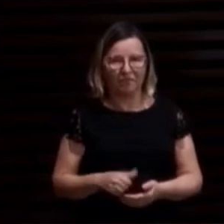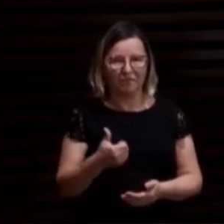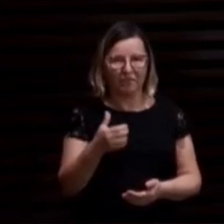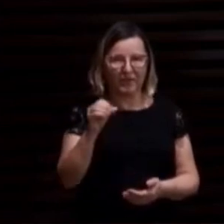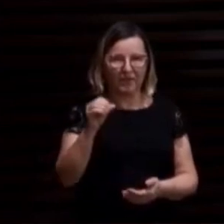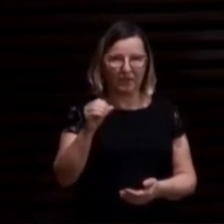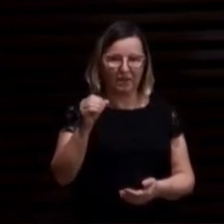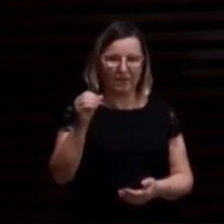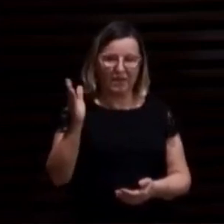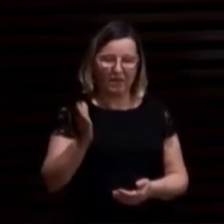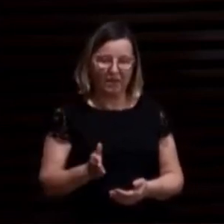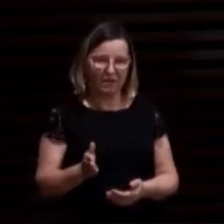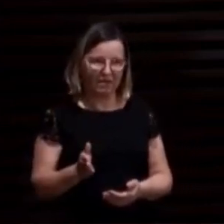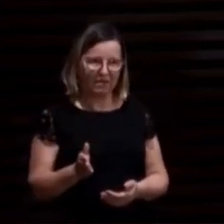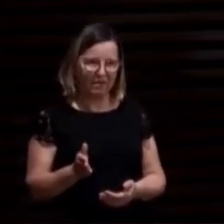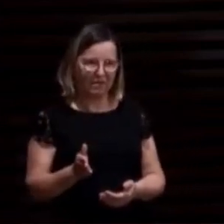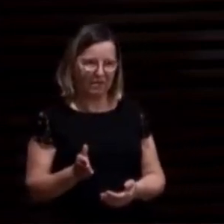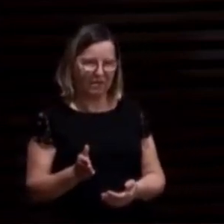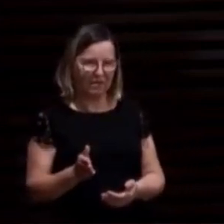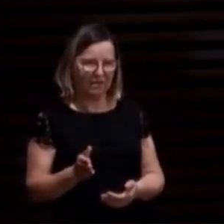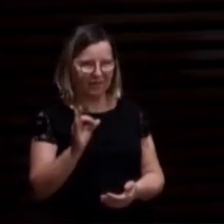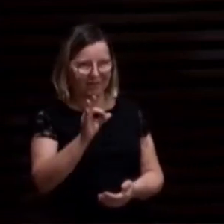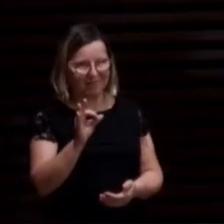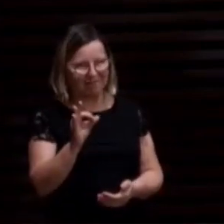parte de